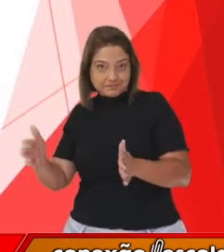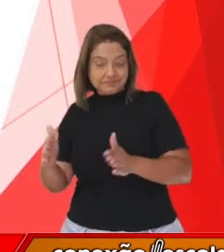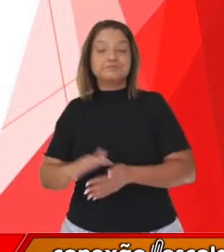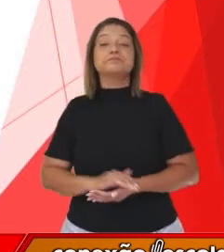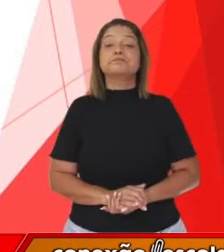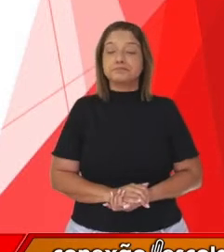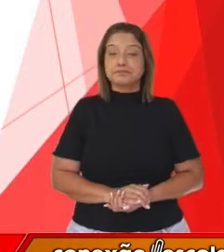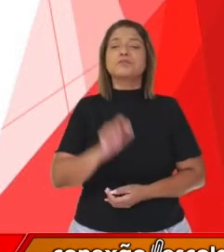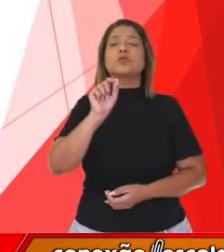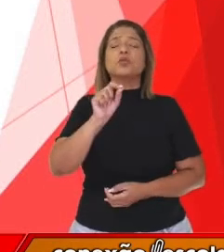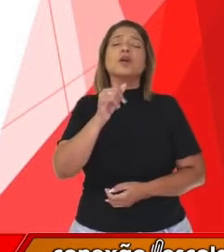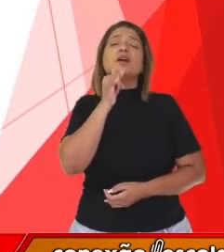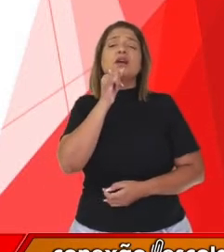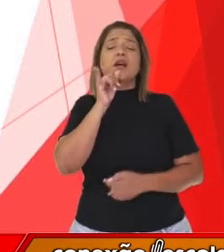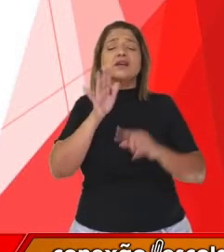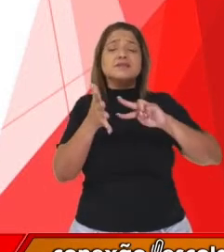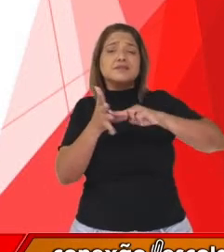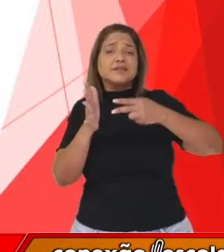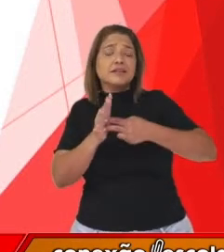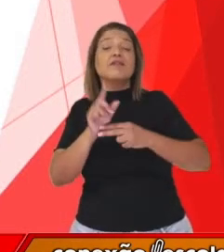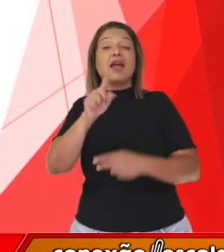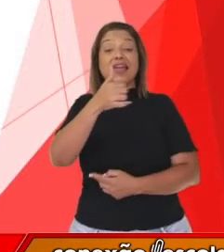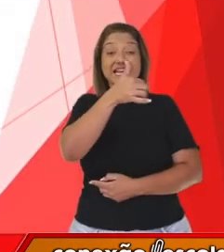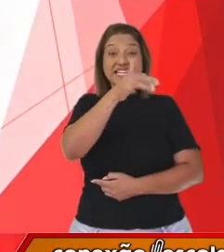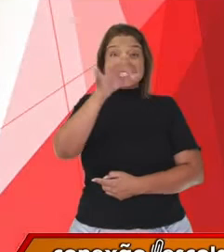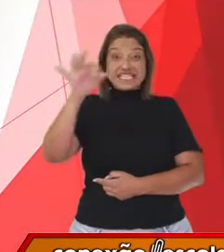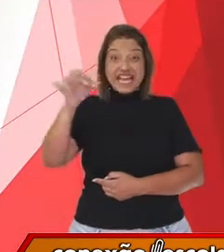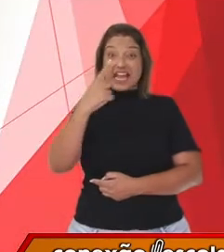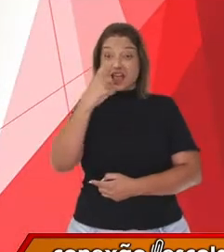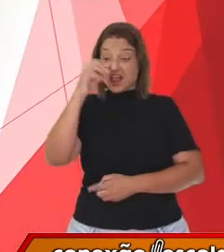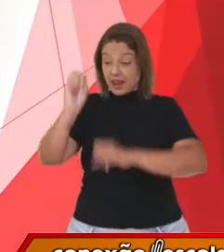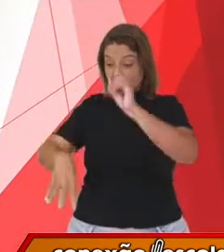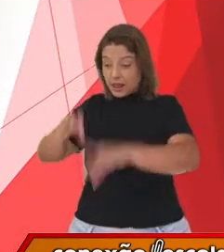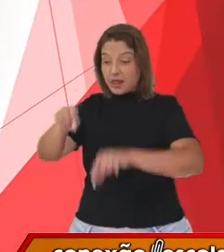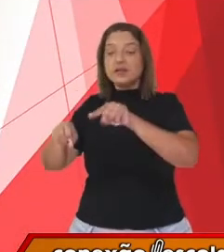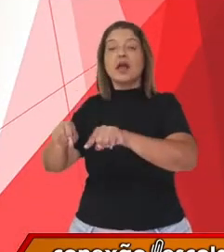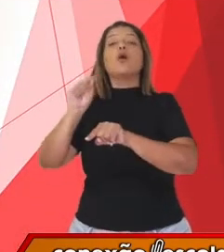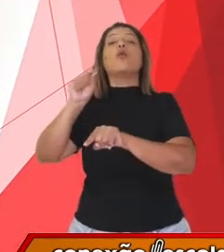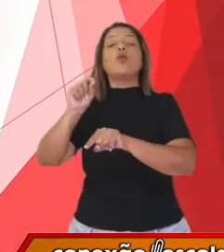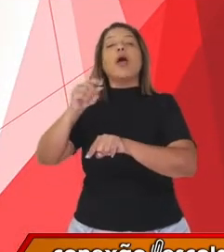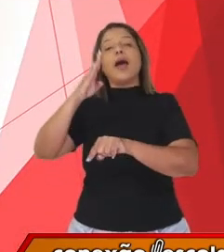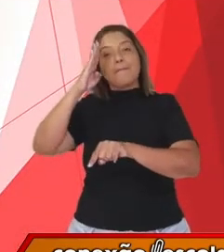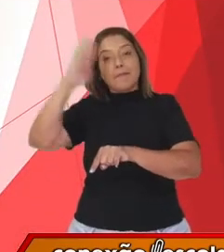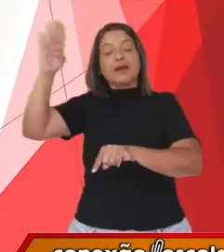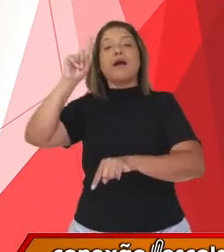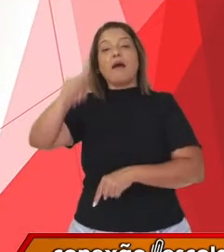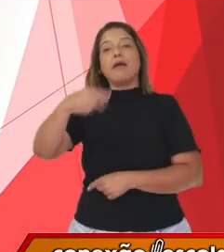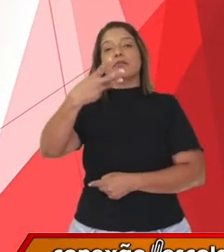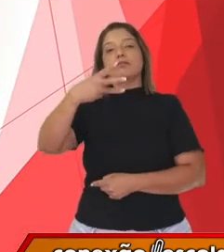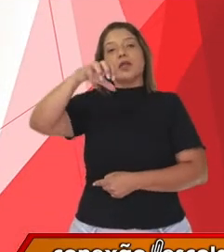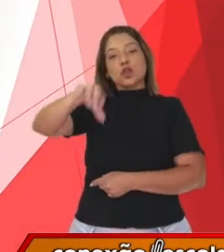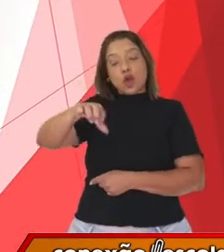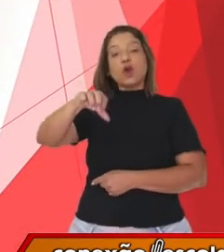100 quilos de lixo, 39 quilos são de papel e papelão.